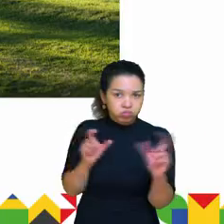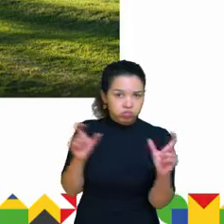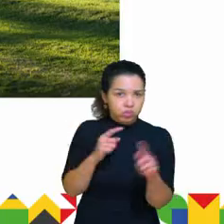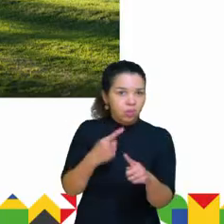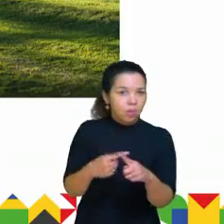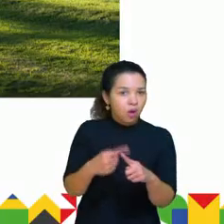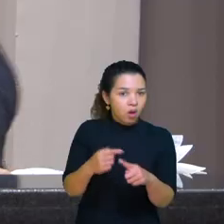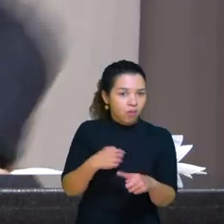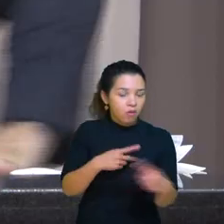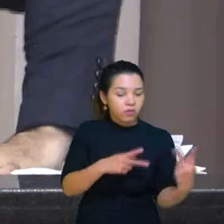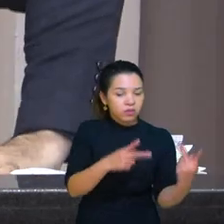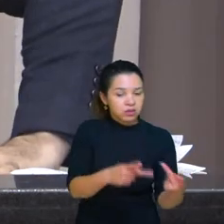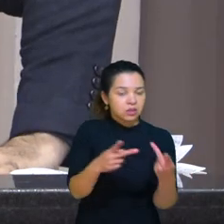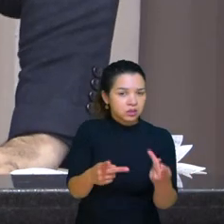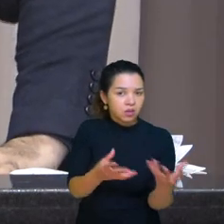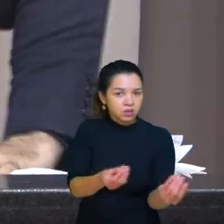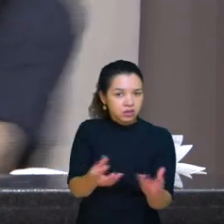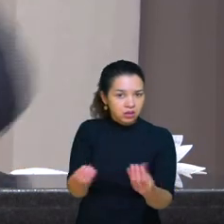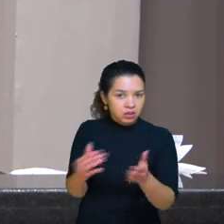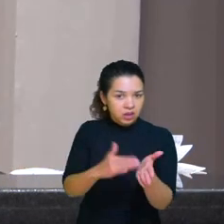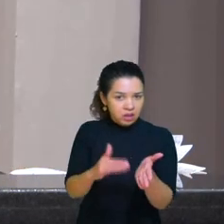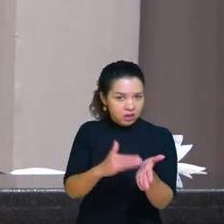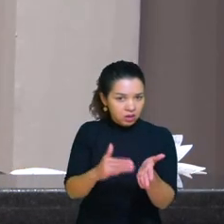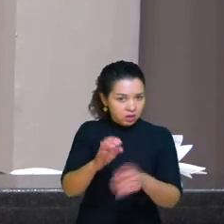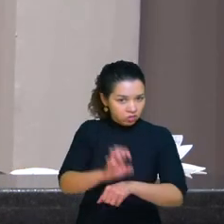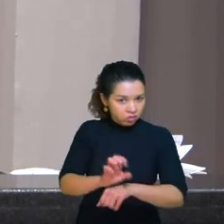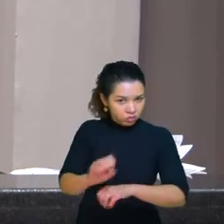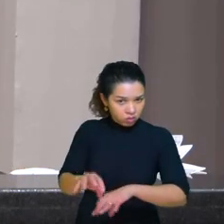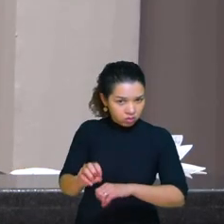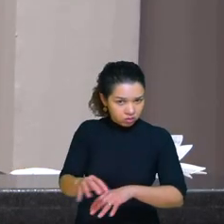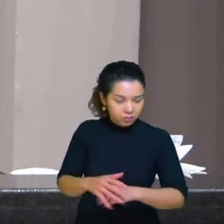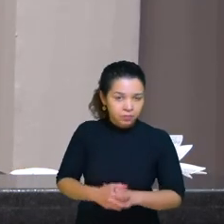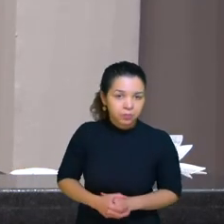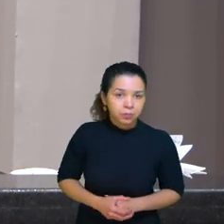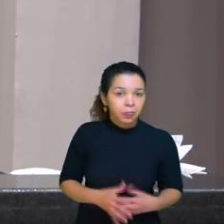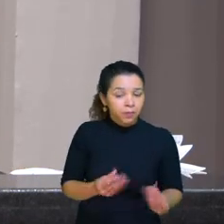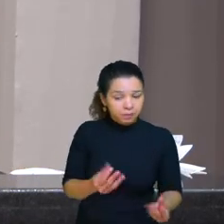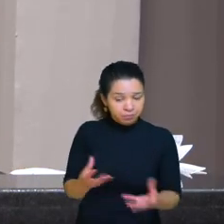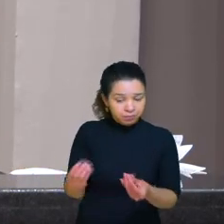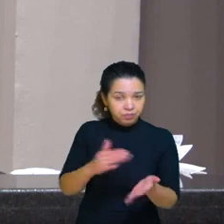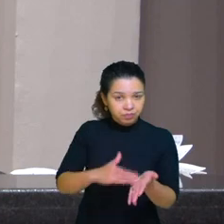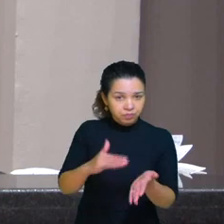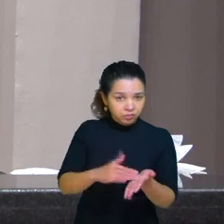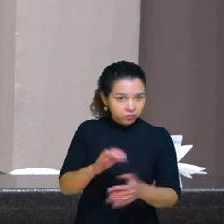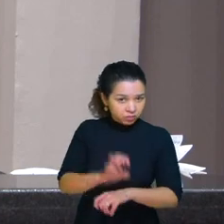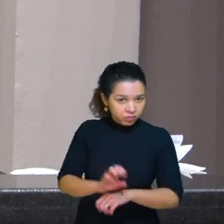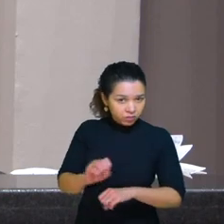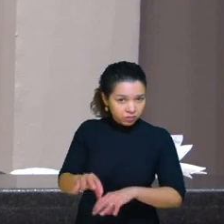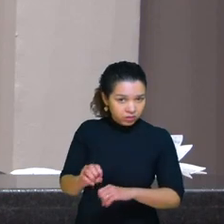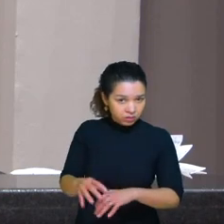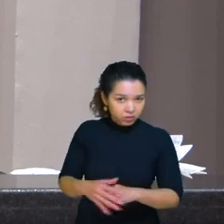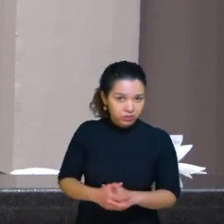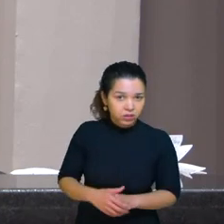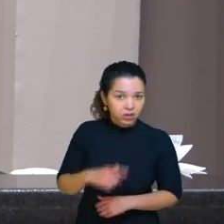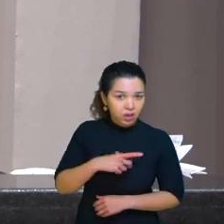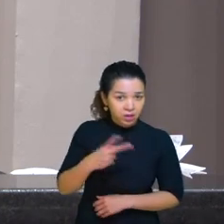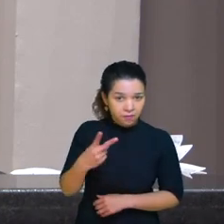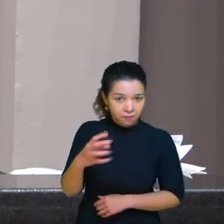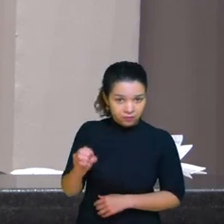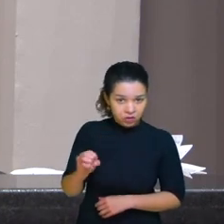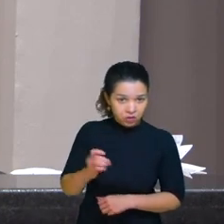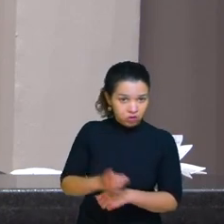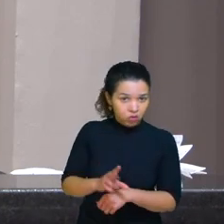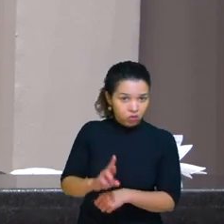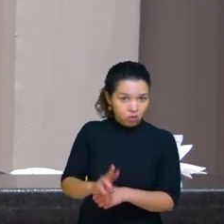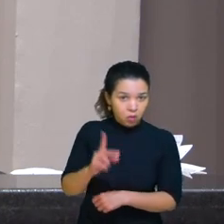visitar várias secretarias de Estado de Educação tem várias secretarias de Estado de Educação que tem um corpo de 20 doutores que são os